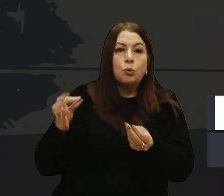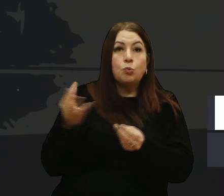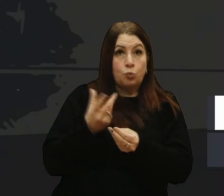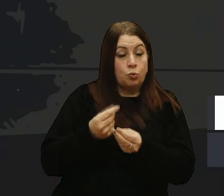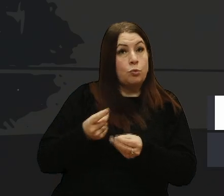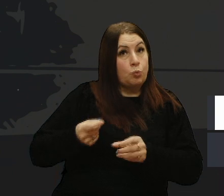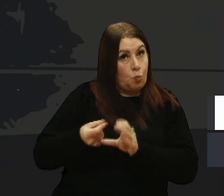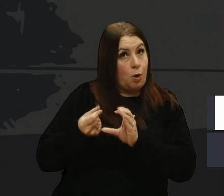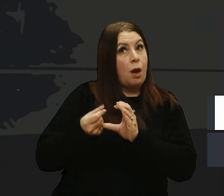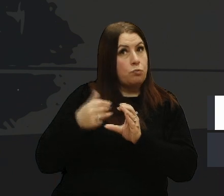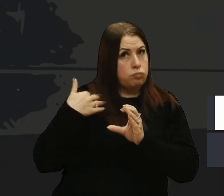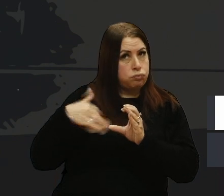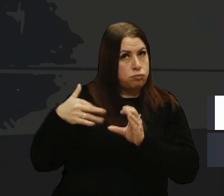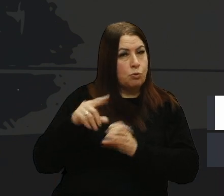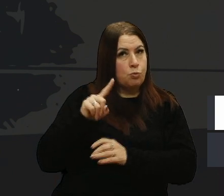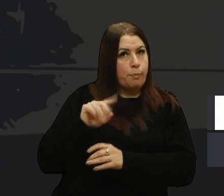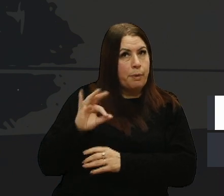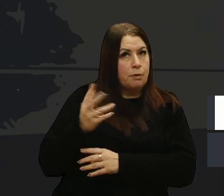um custo astronômico de